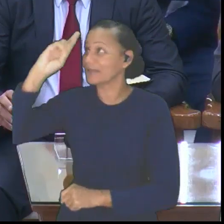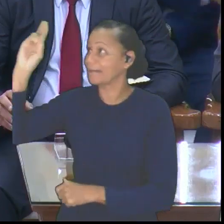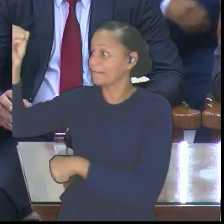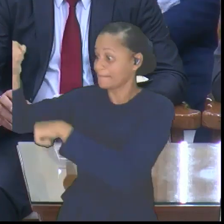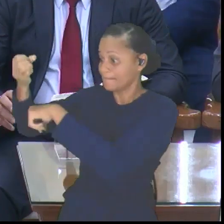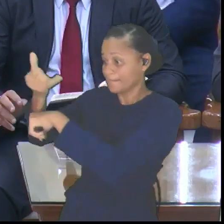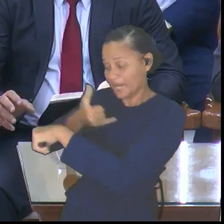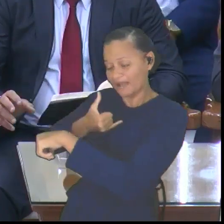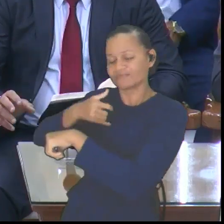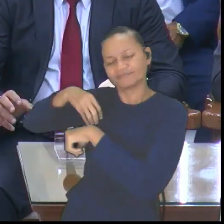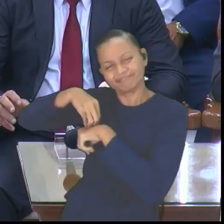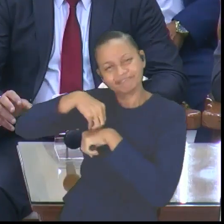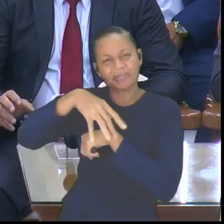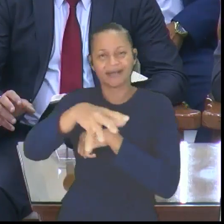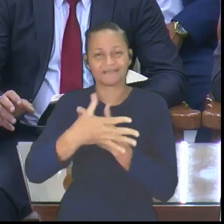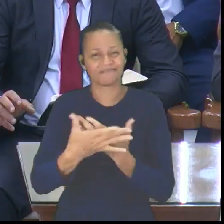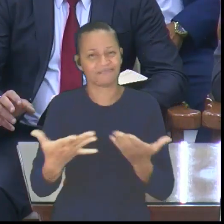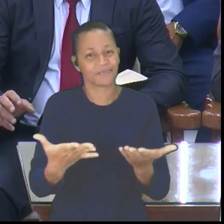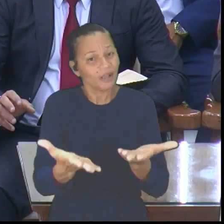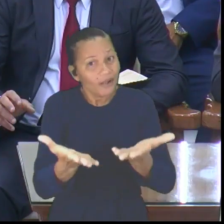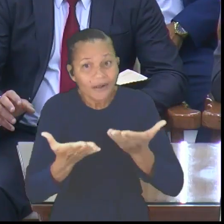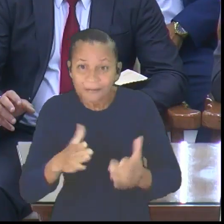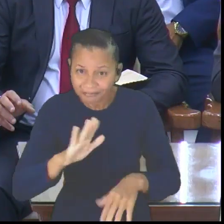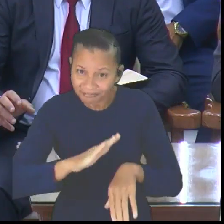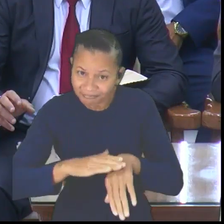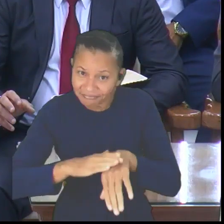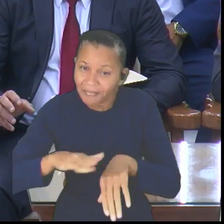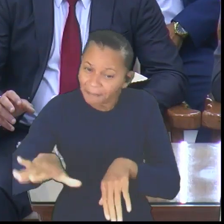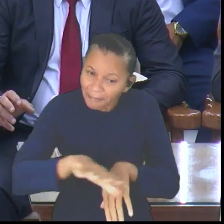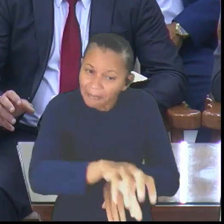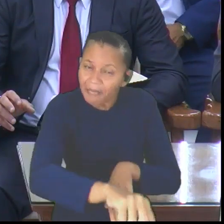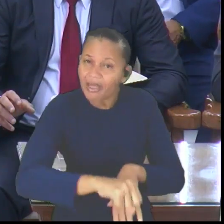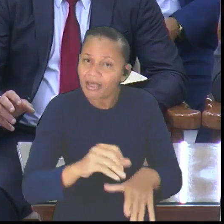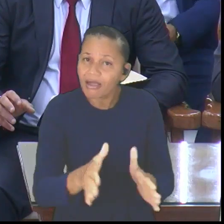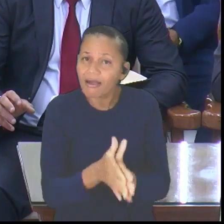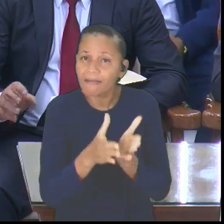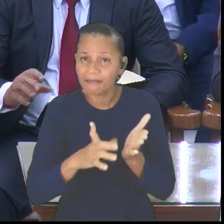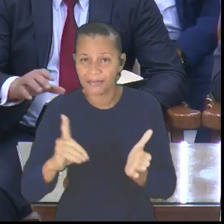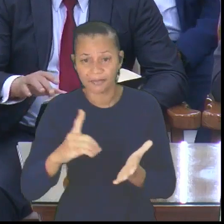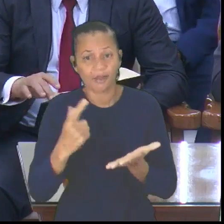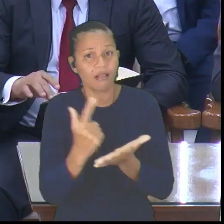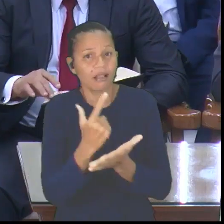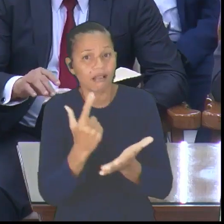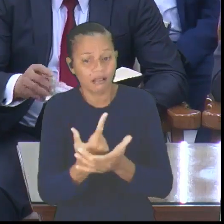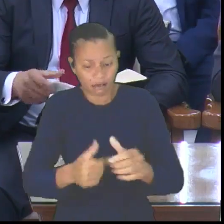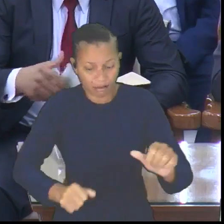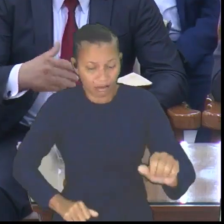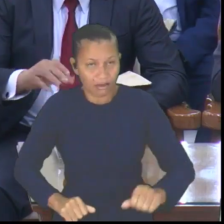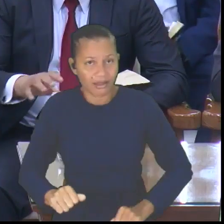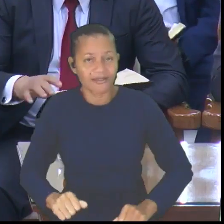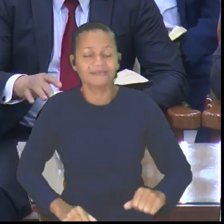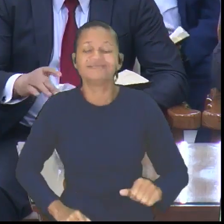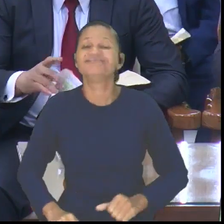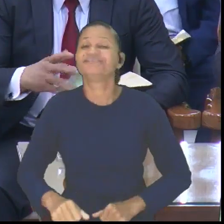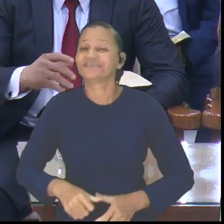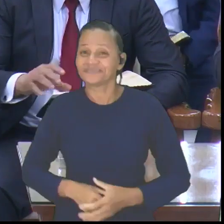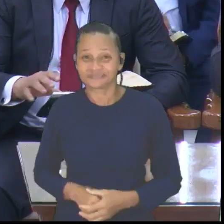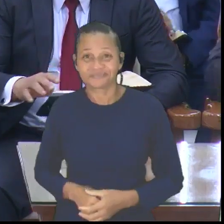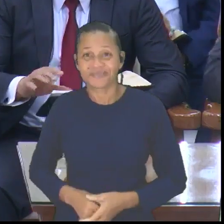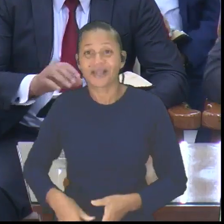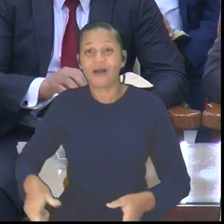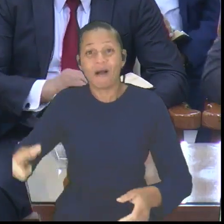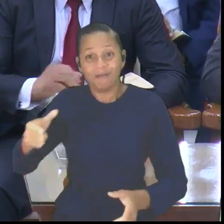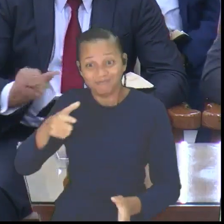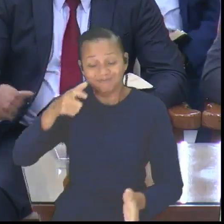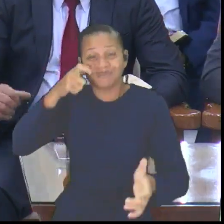convidar os irmãos a abrir as vossas Bíblias em Atos, e por coincidência é o livro que o nosso